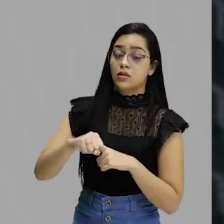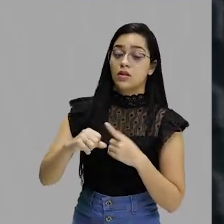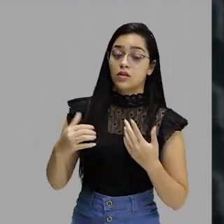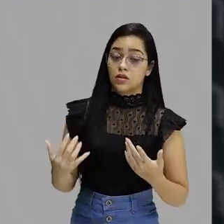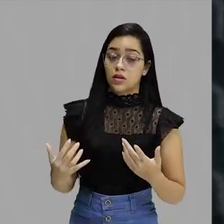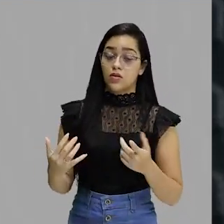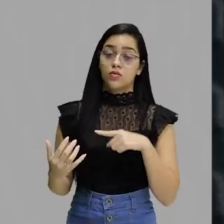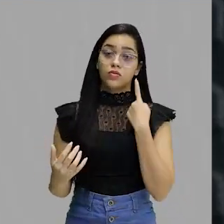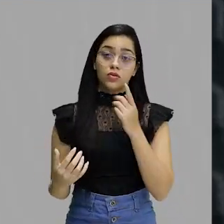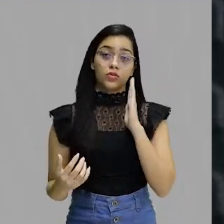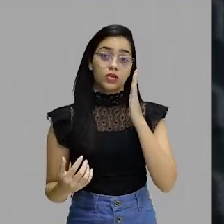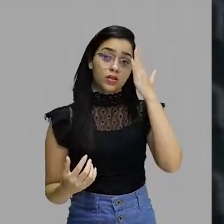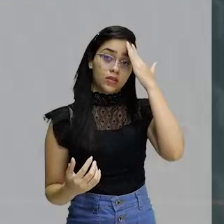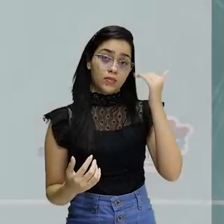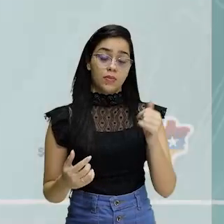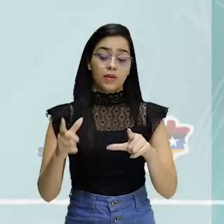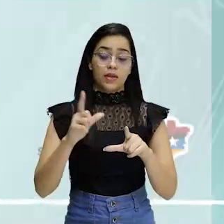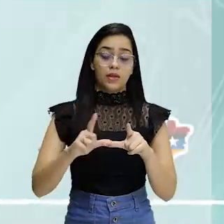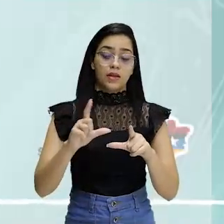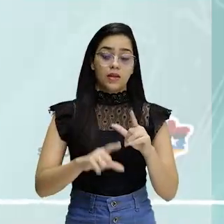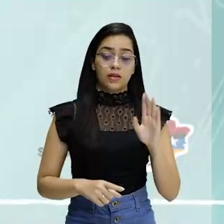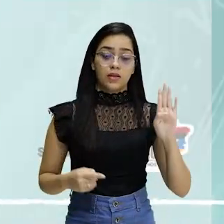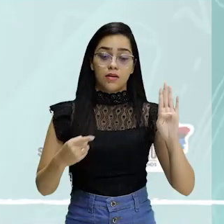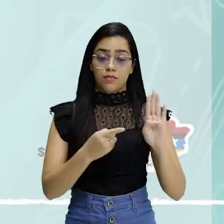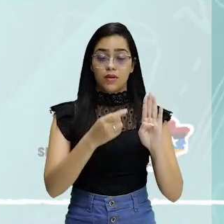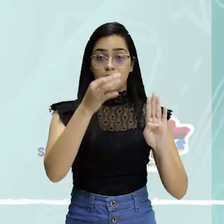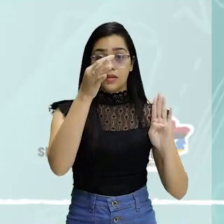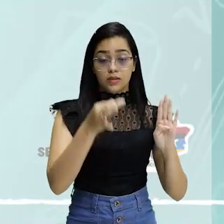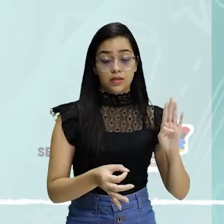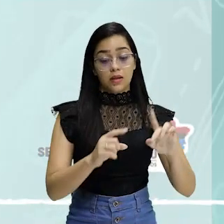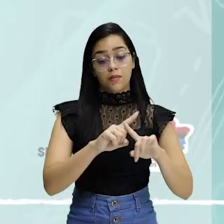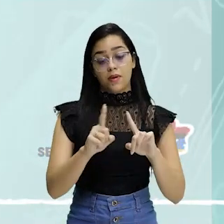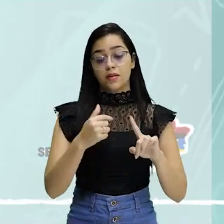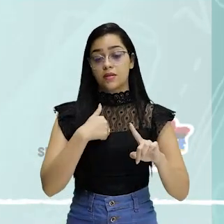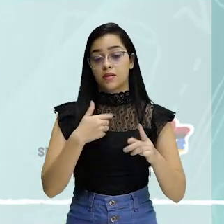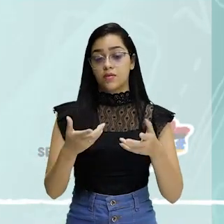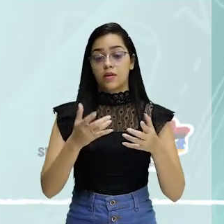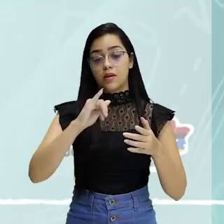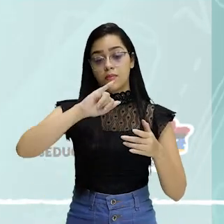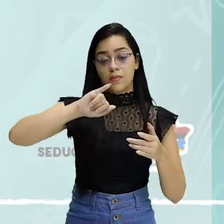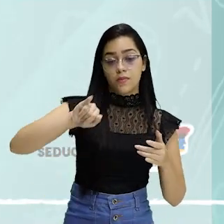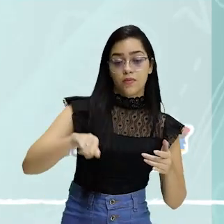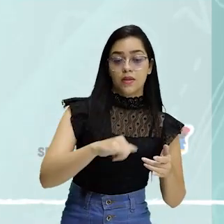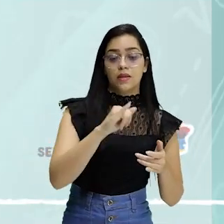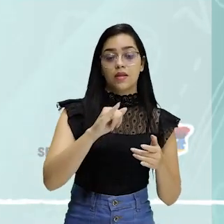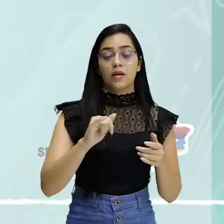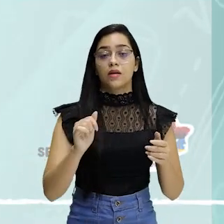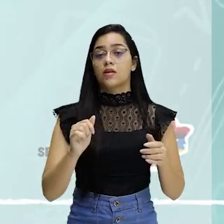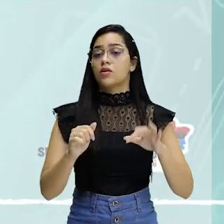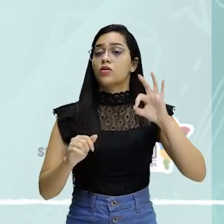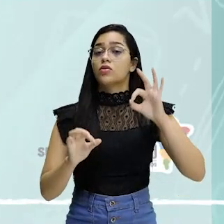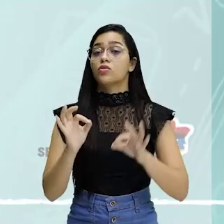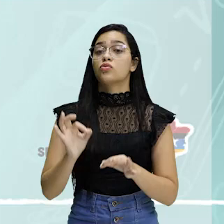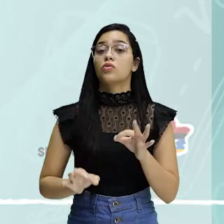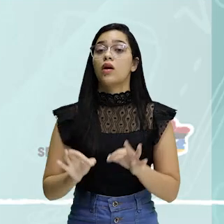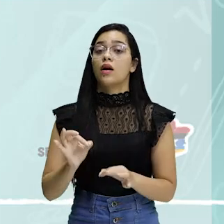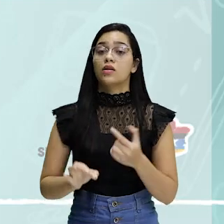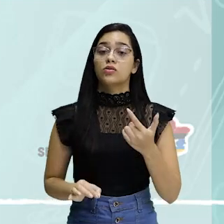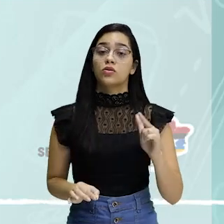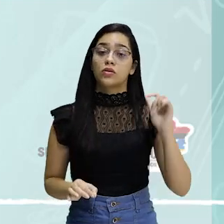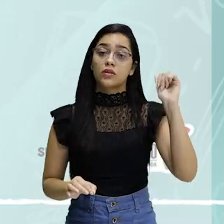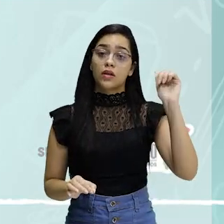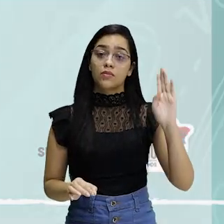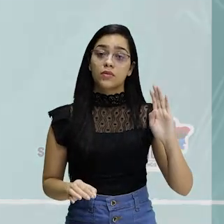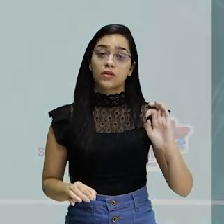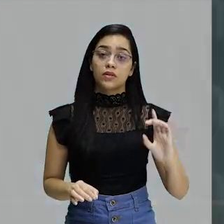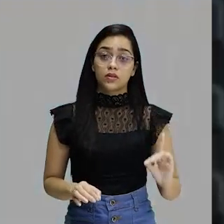de cara, nós já vimos que a letra B é a correta. Mas eu quero aproveitar e julgar as outras alternativas, né?